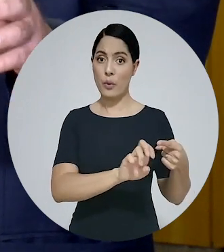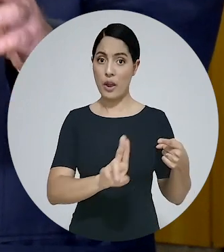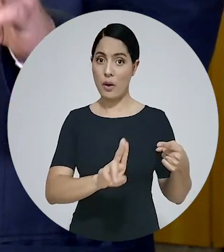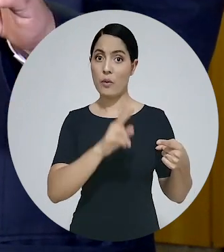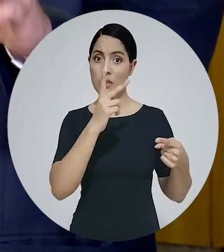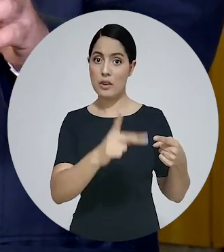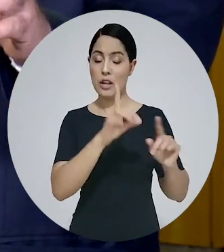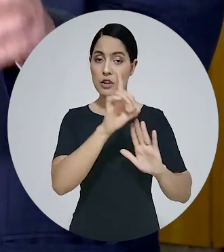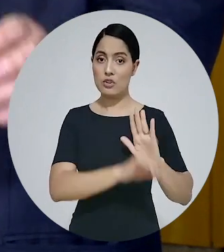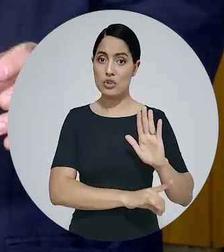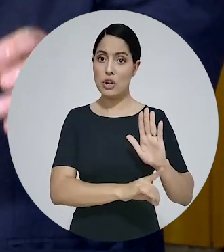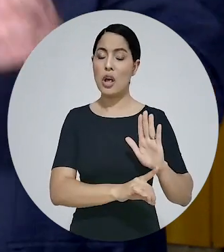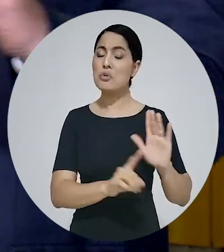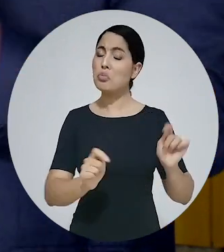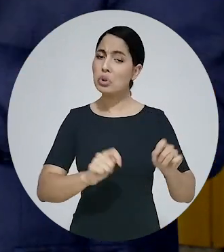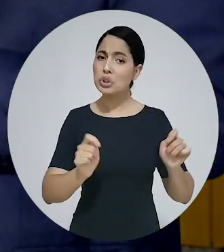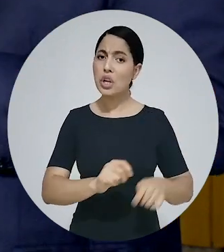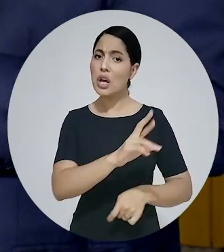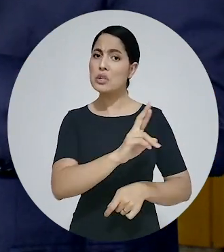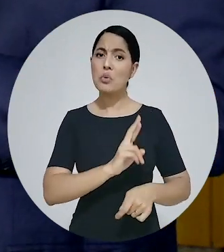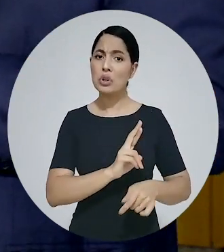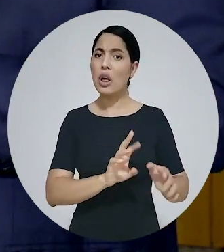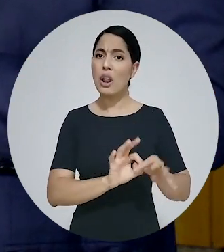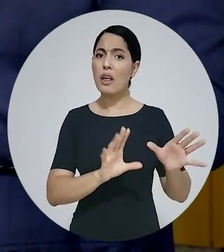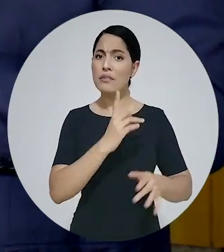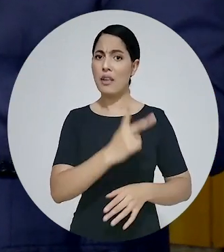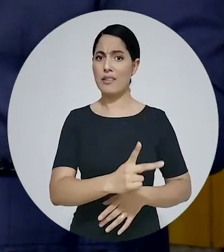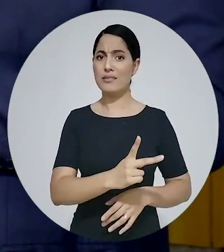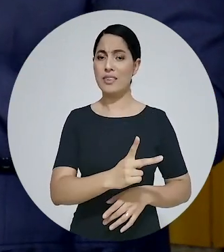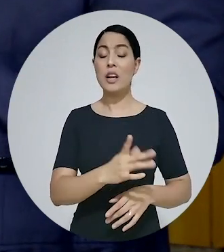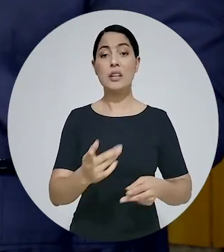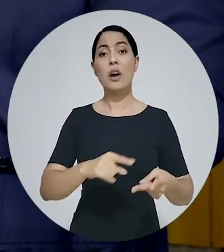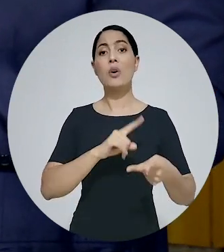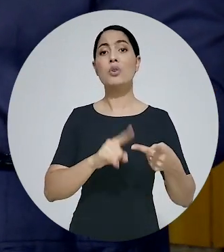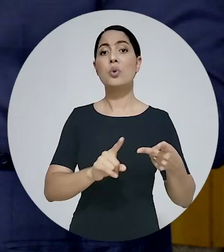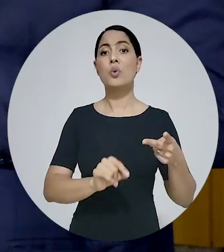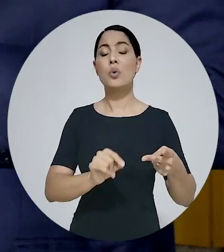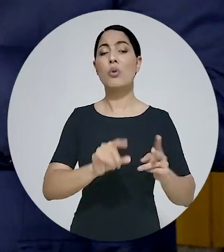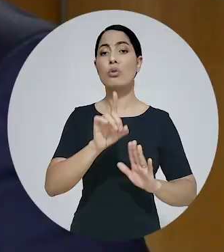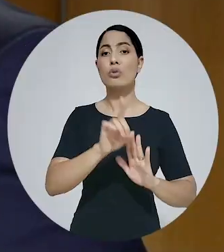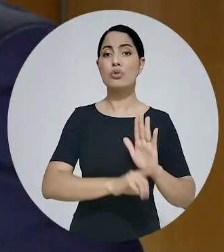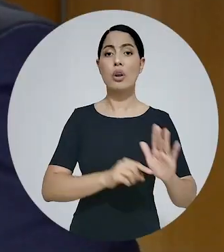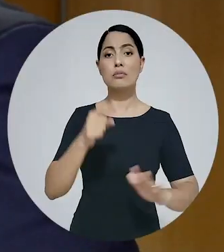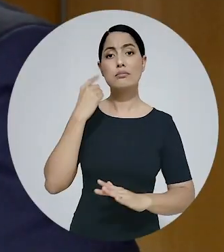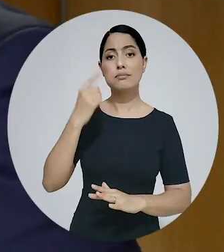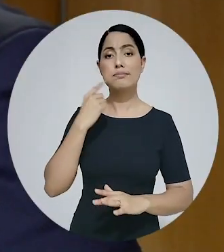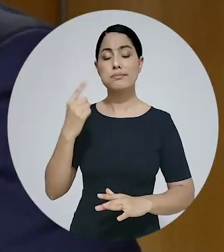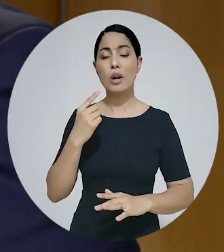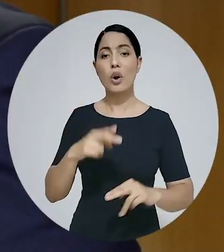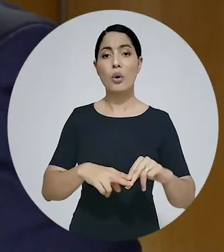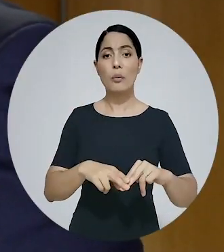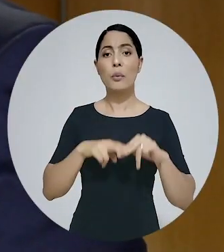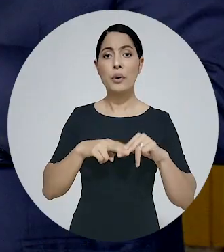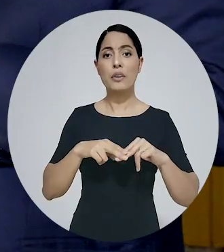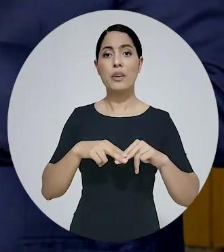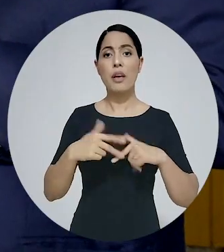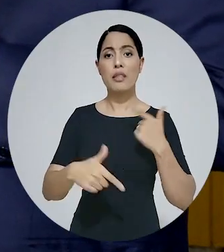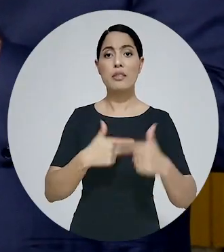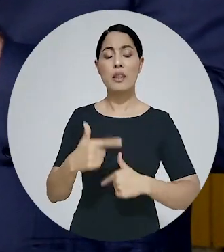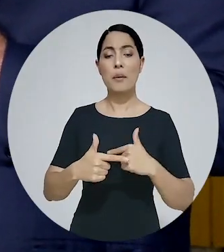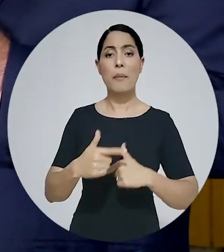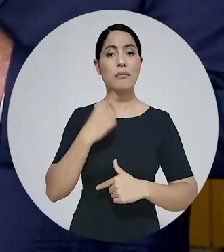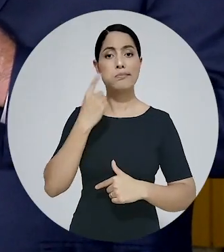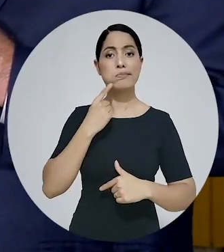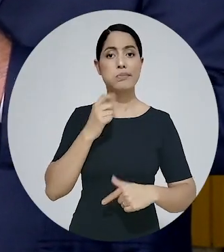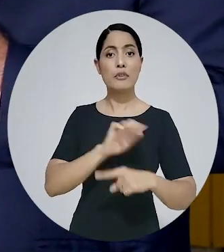violado o seu direito constitucional de silêncio parcial, e também em relação ao advogado, que foi impedido de